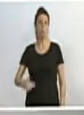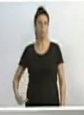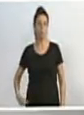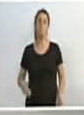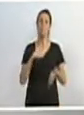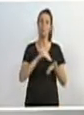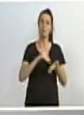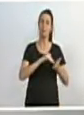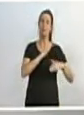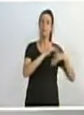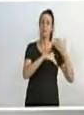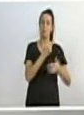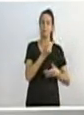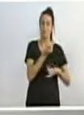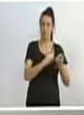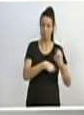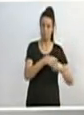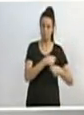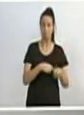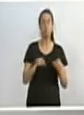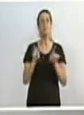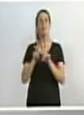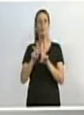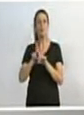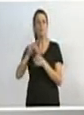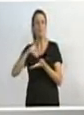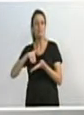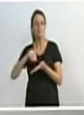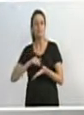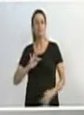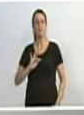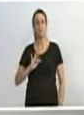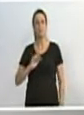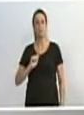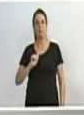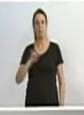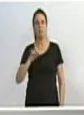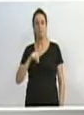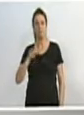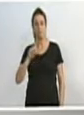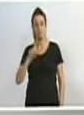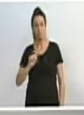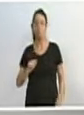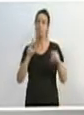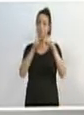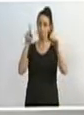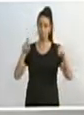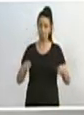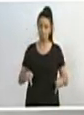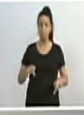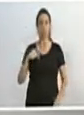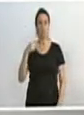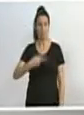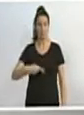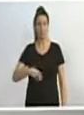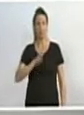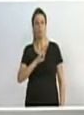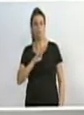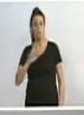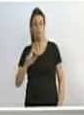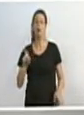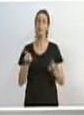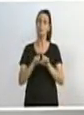Desenvolvimento Econômico, mas também a Secretaria da Fazenda, mas também a Procuradoria-Geral do município de Blumenau, mas também o